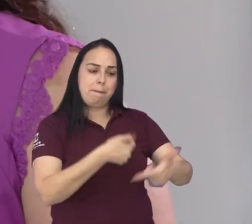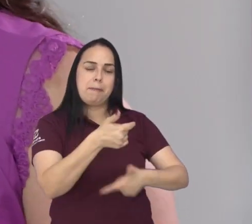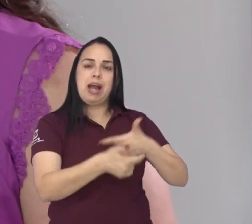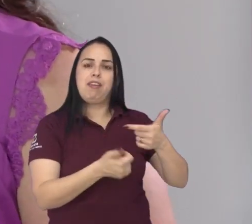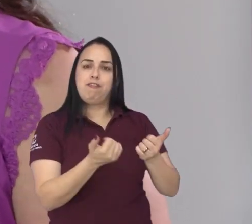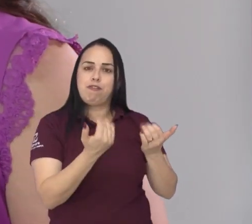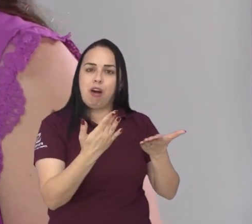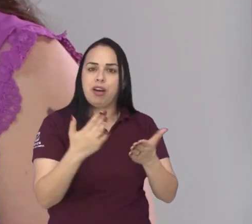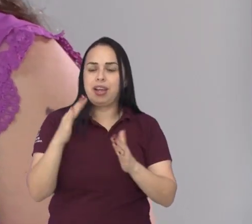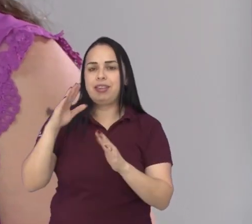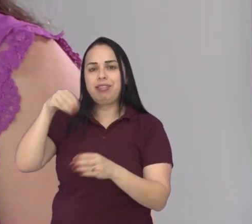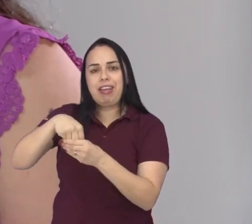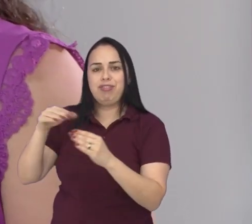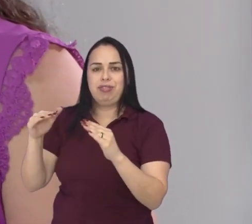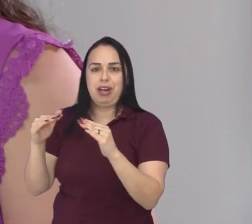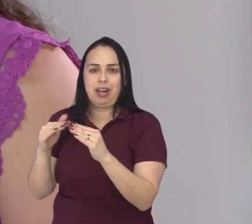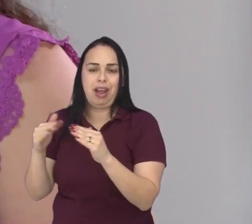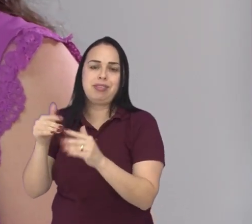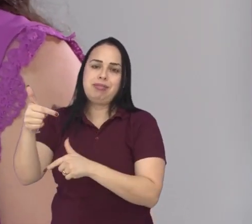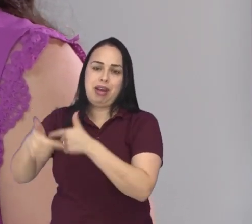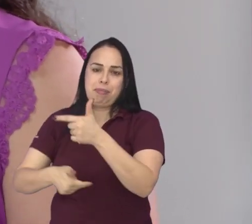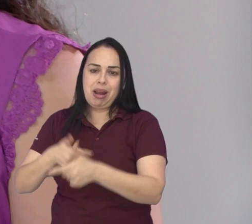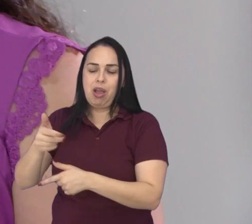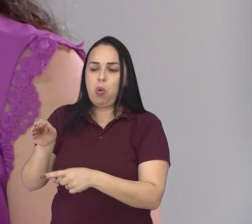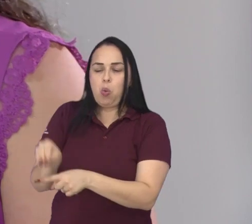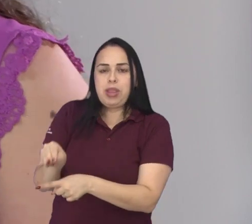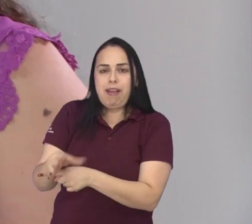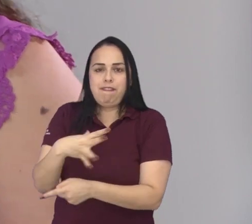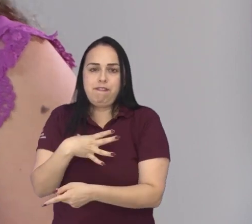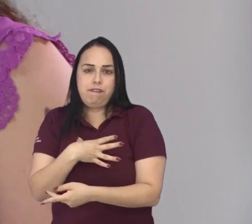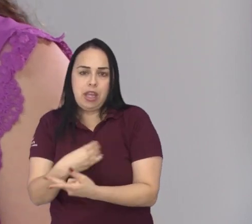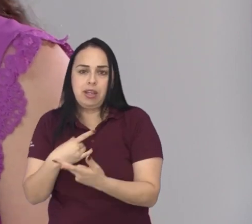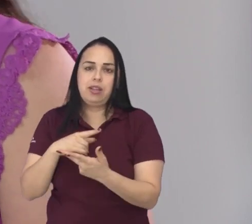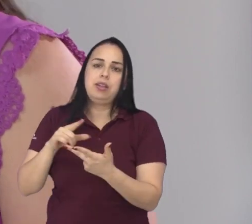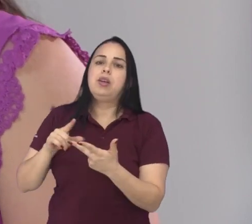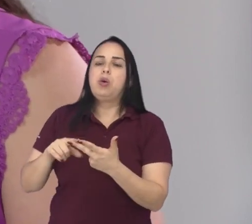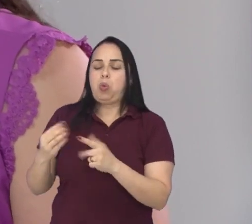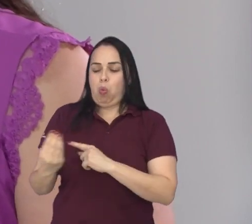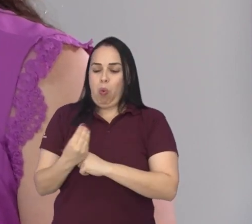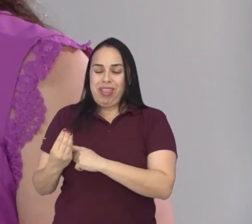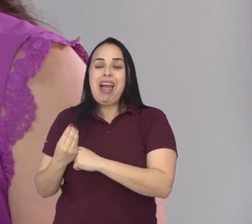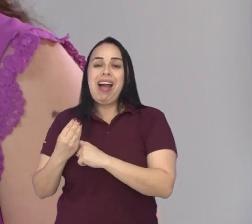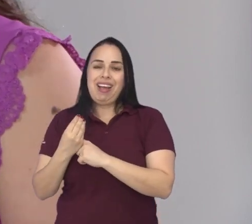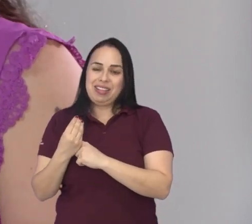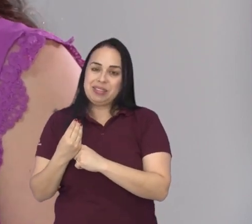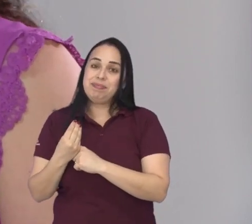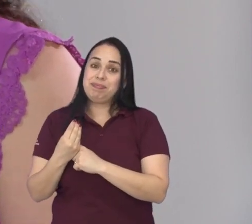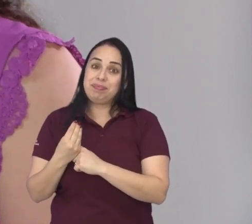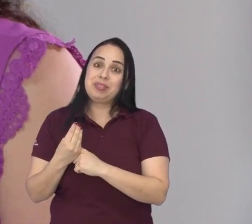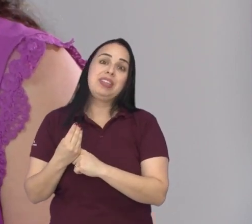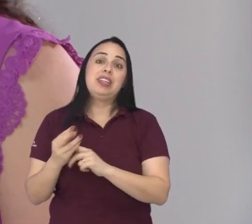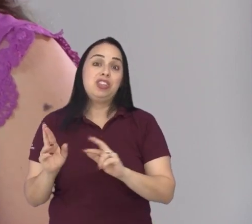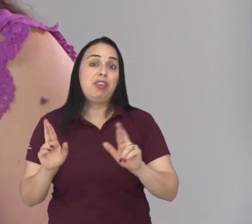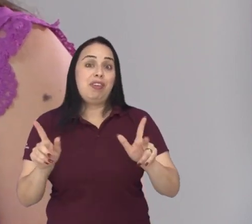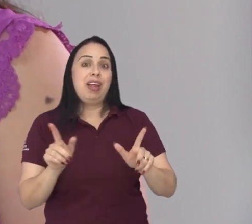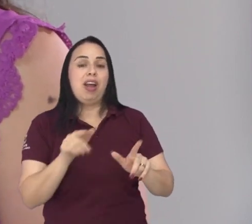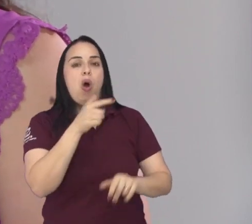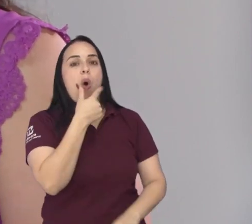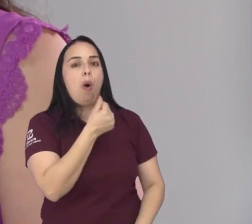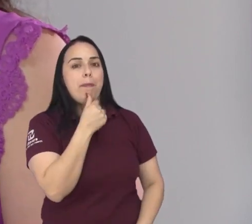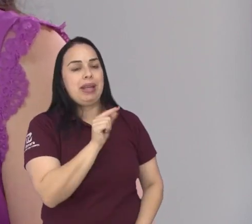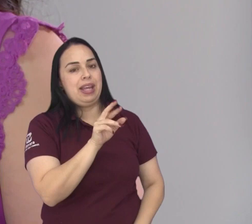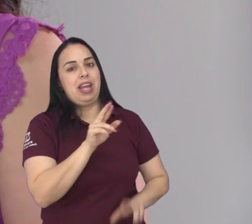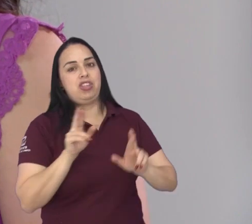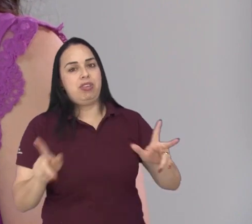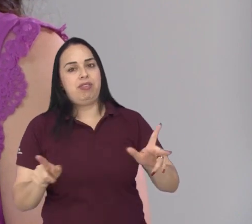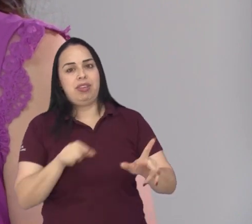dupla jornada, conciliar a casa, o trabalho, conciliar o cuidado com os filhos, o cuidado com ela mesma,